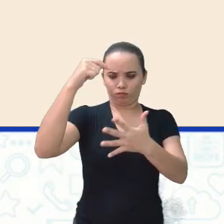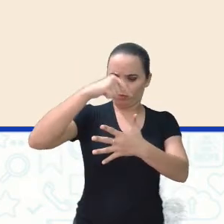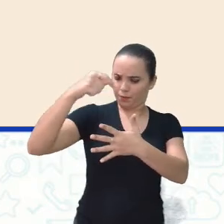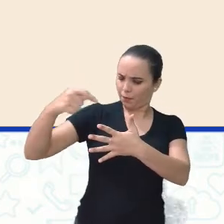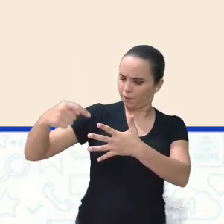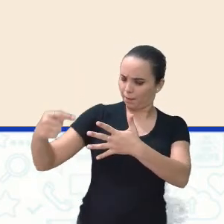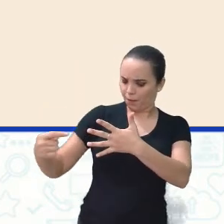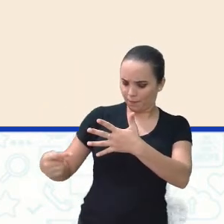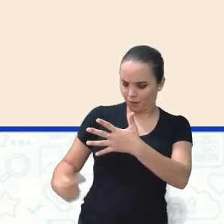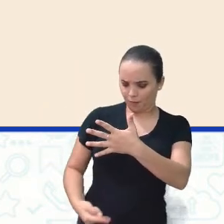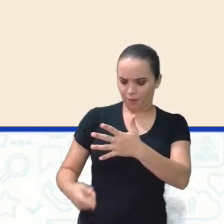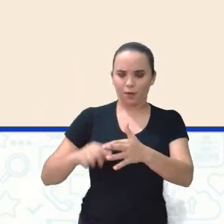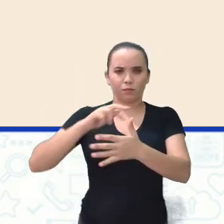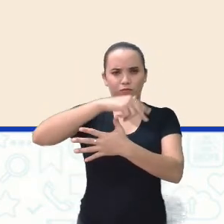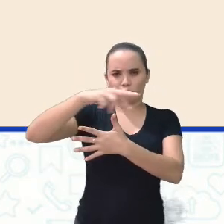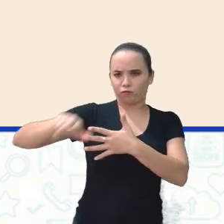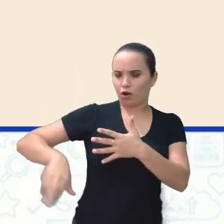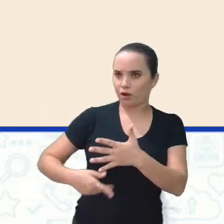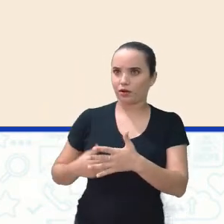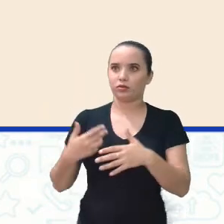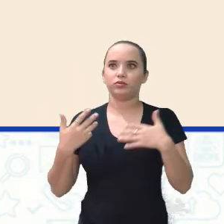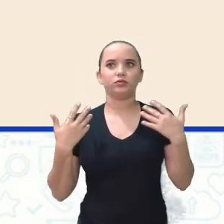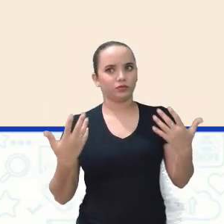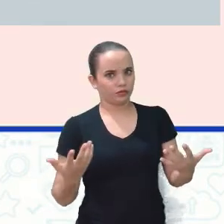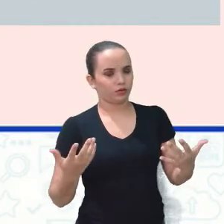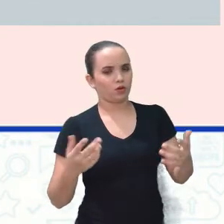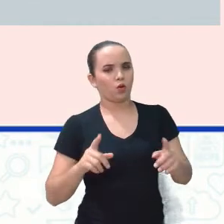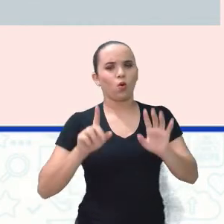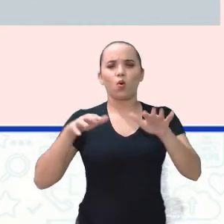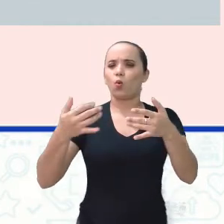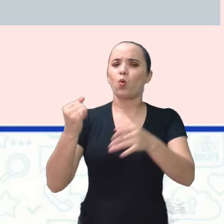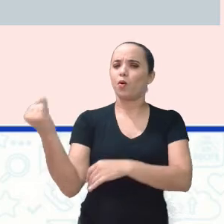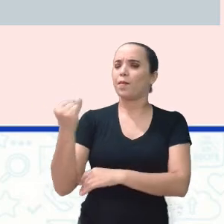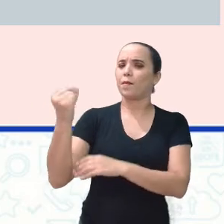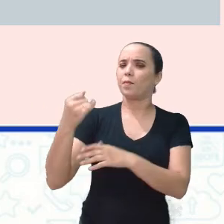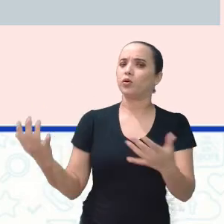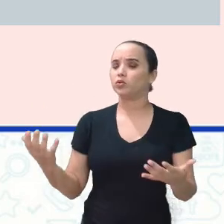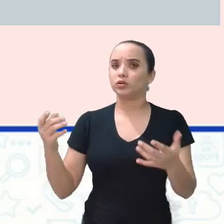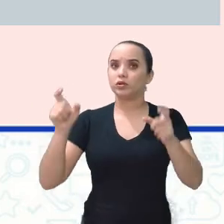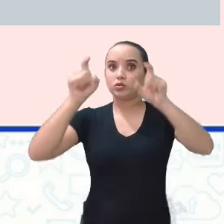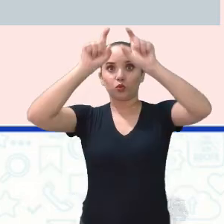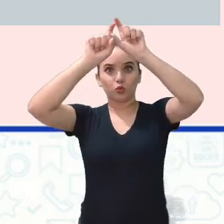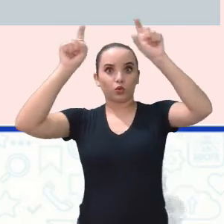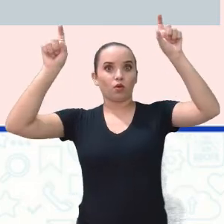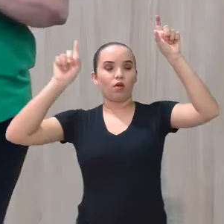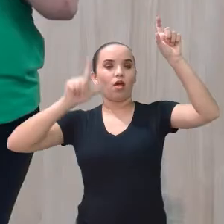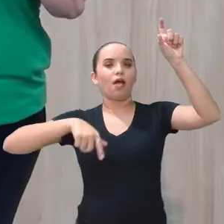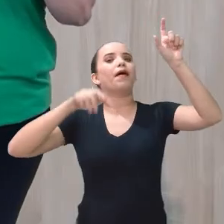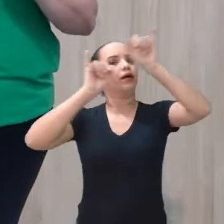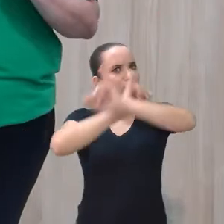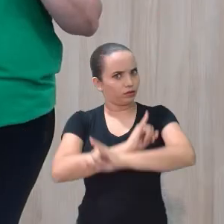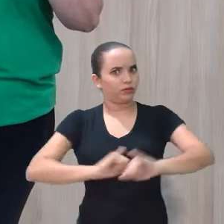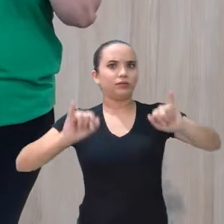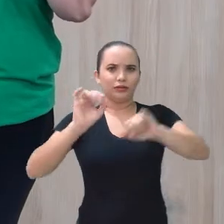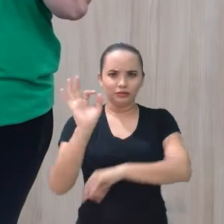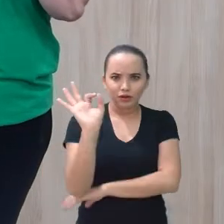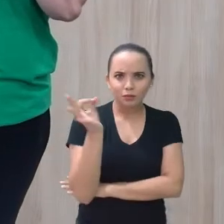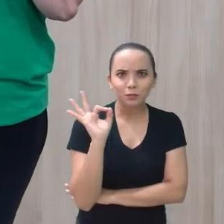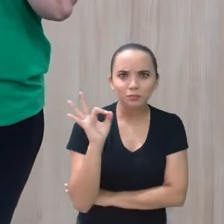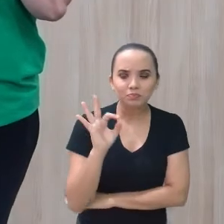da manchete? E aí? É informar, né, pessoal? Então, vamos imaginar